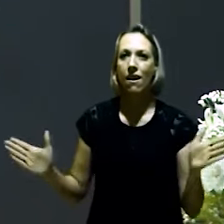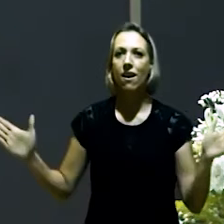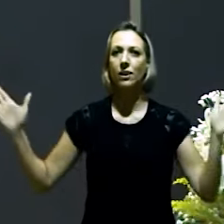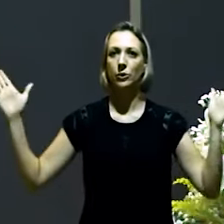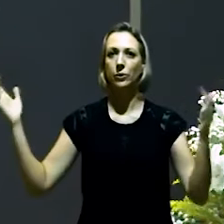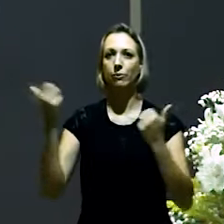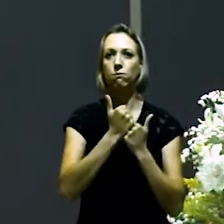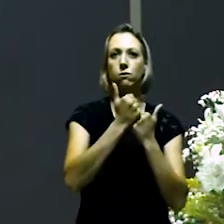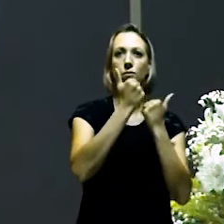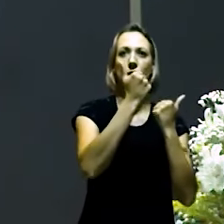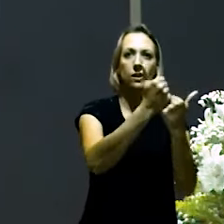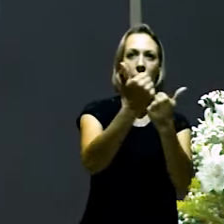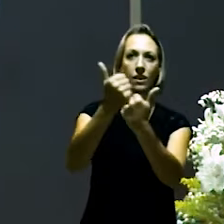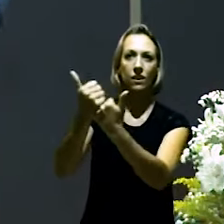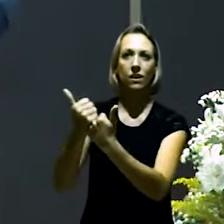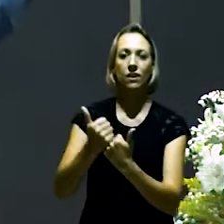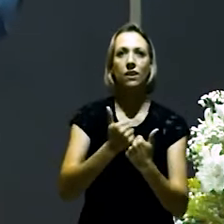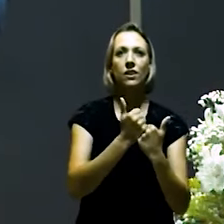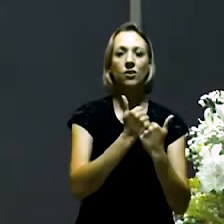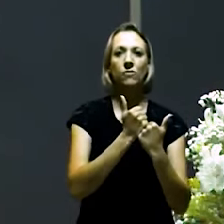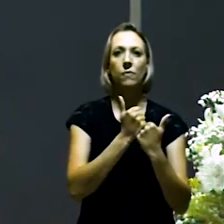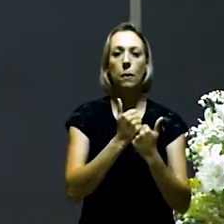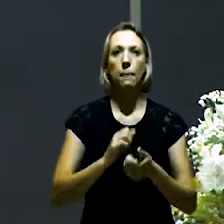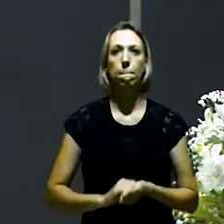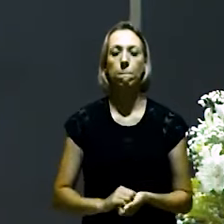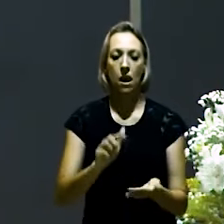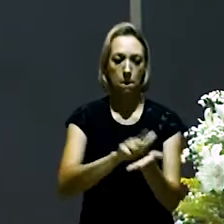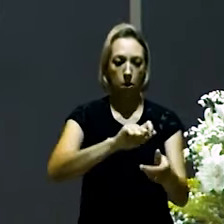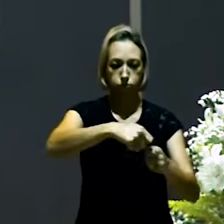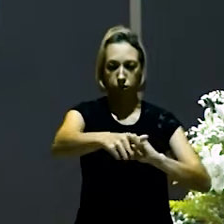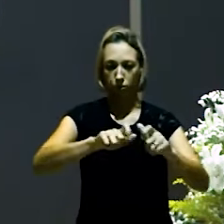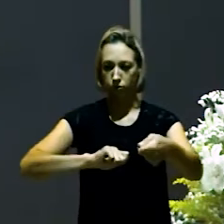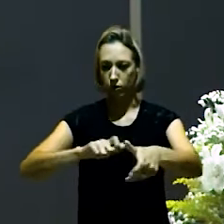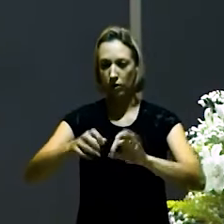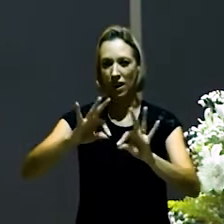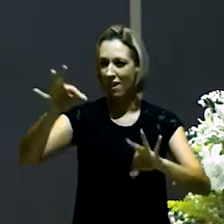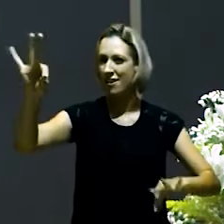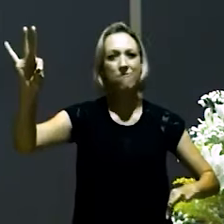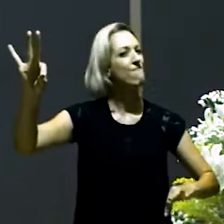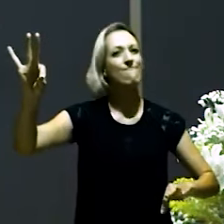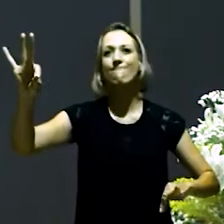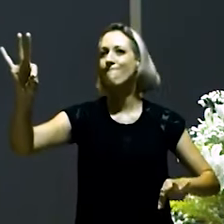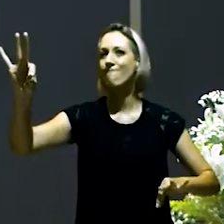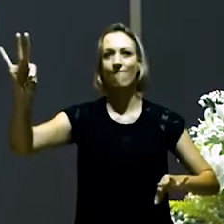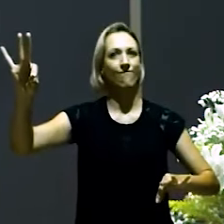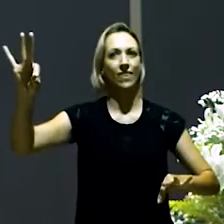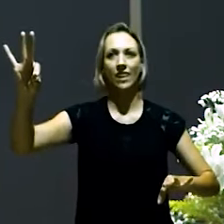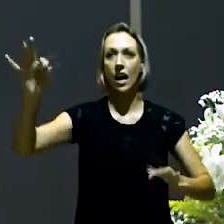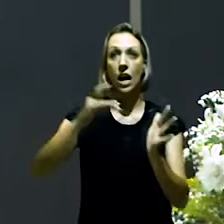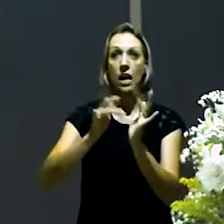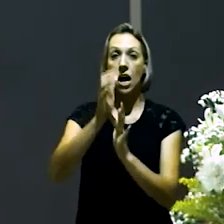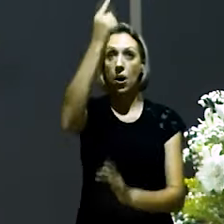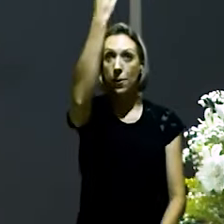Aleluia. Ele não ficou somente de longe rasgando documentos e molhando esses documentos com sangue. Ele foi até onde o lugar onde